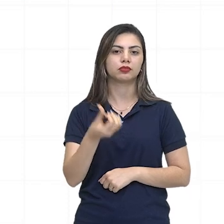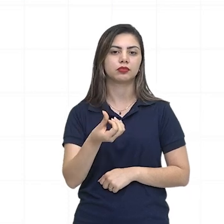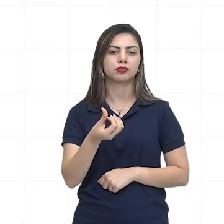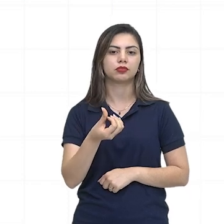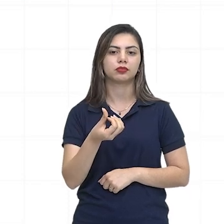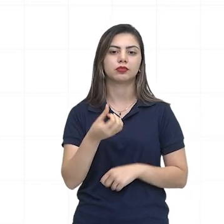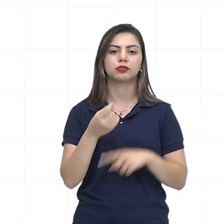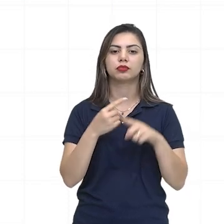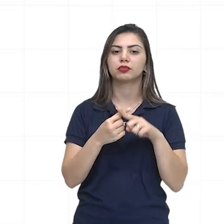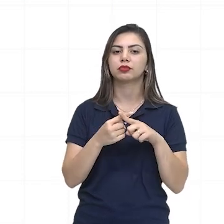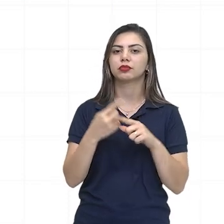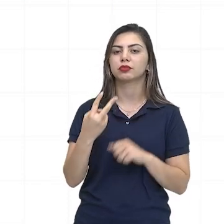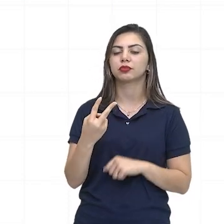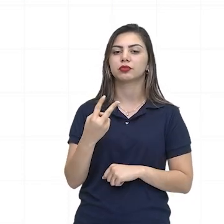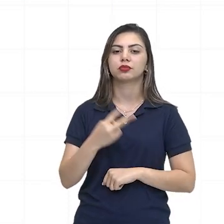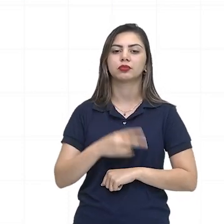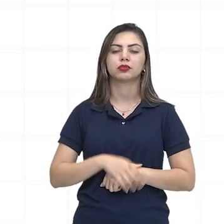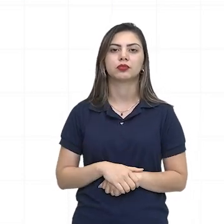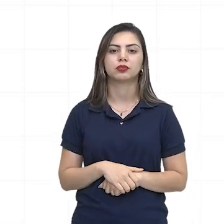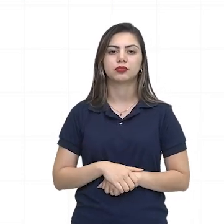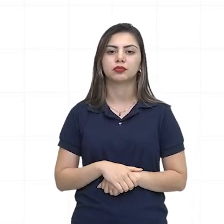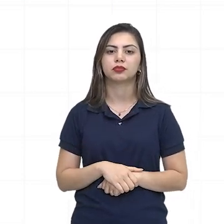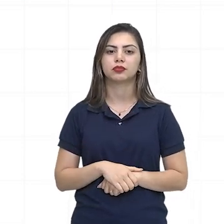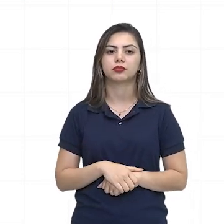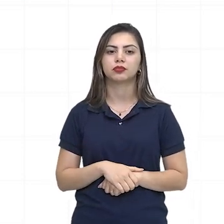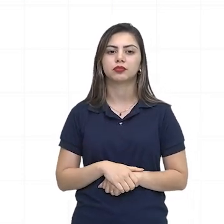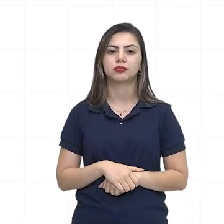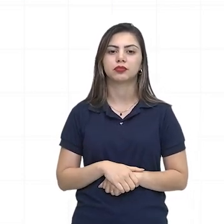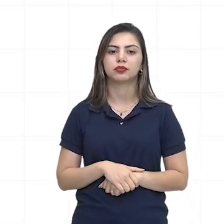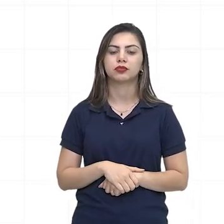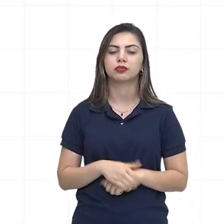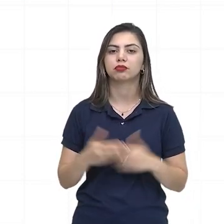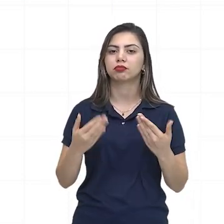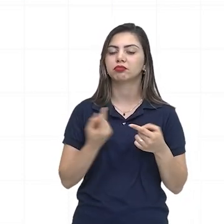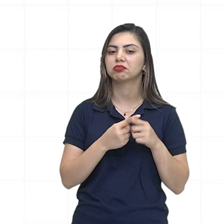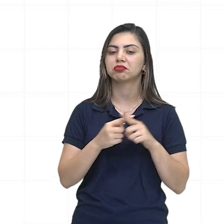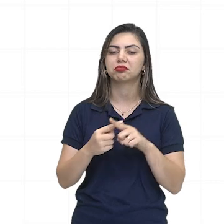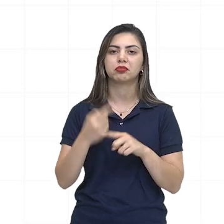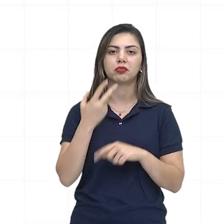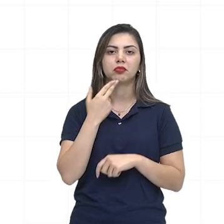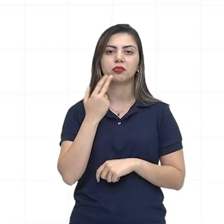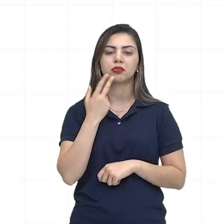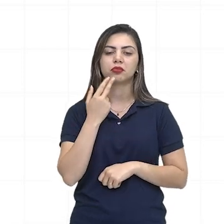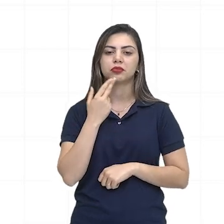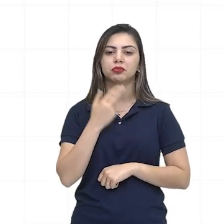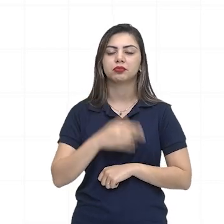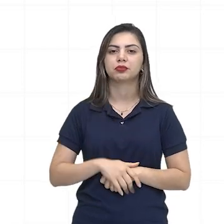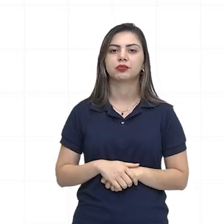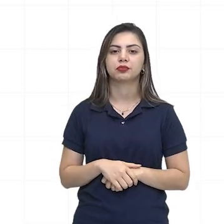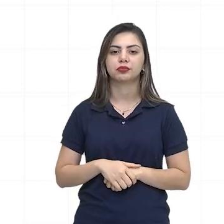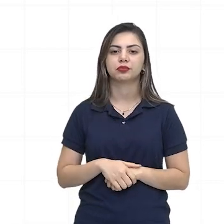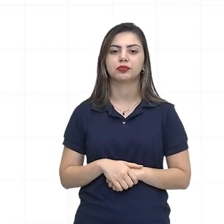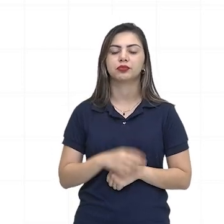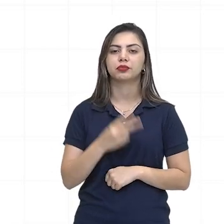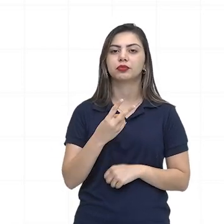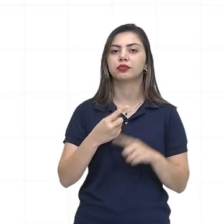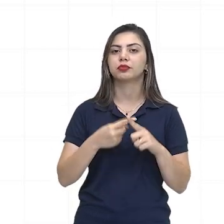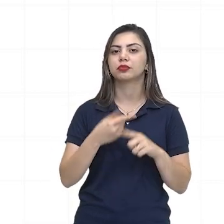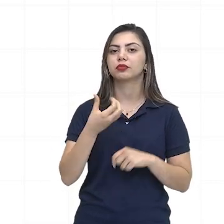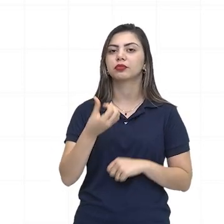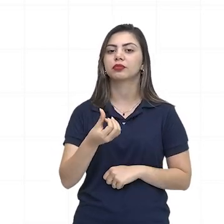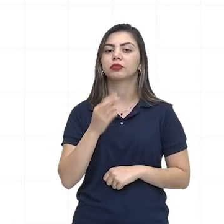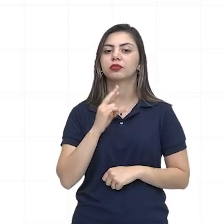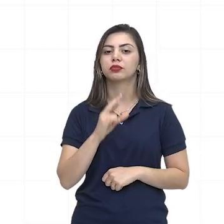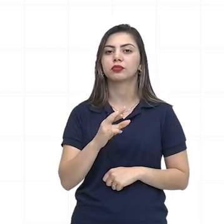2,6 vezes 2. A gente multiplica normalmente, como se não tivesse vírgula. 2